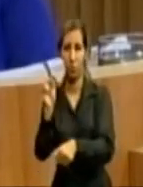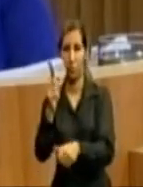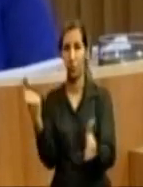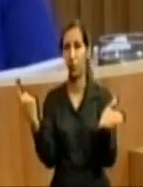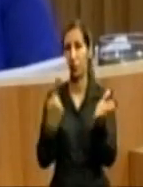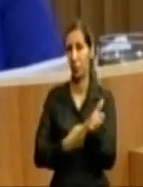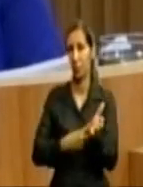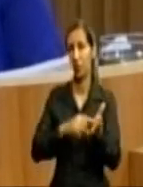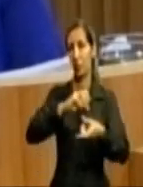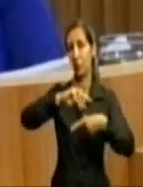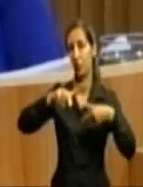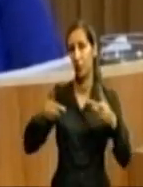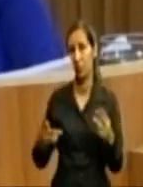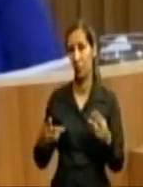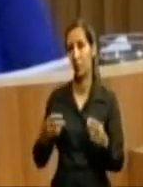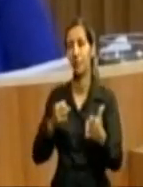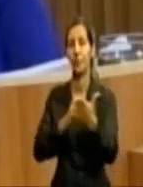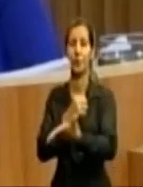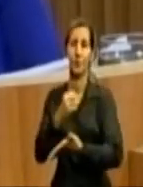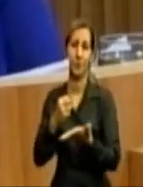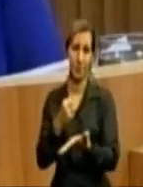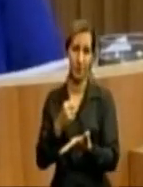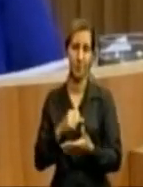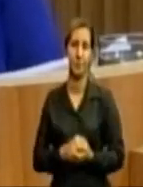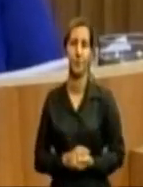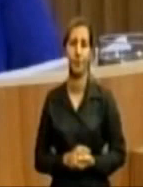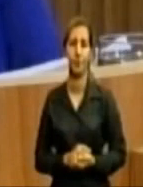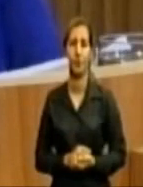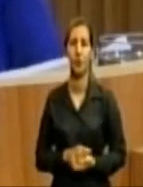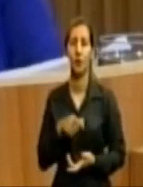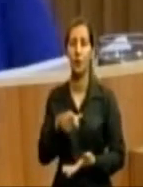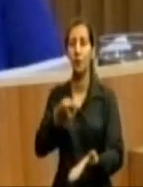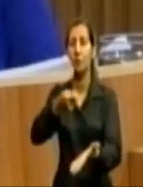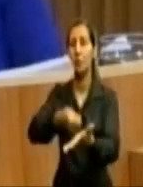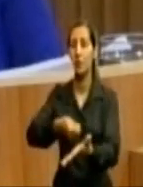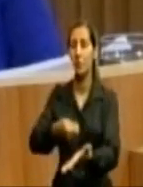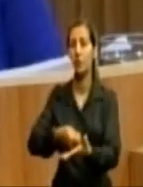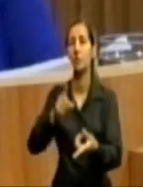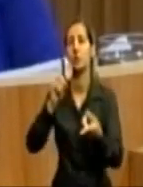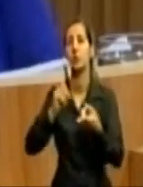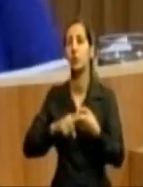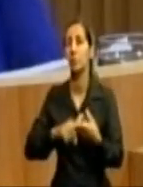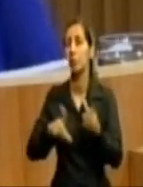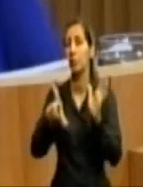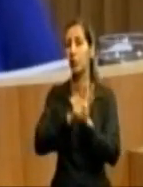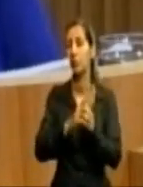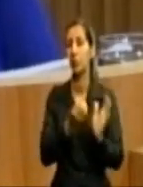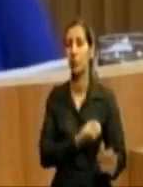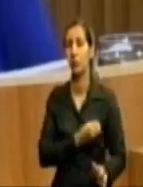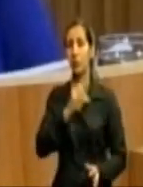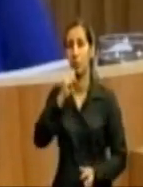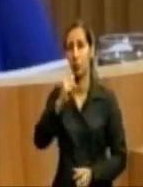suas atribuições básicas. Estamos reivindicando também a lei número